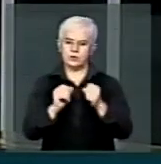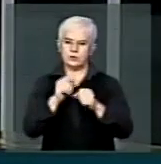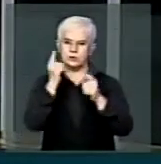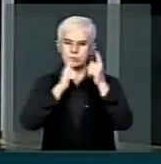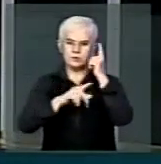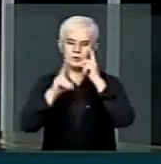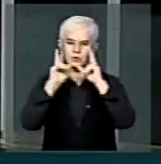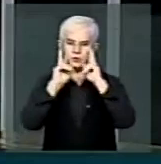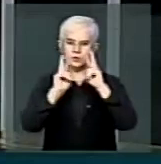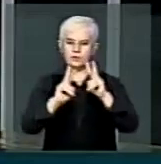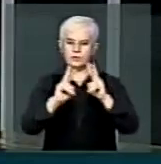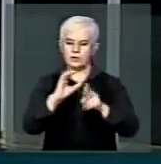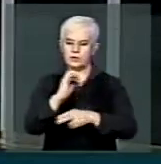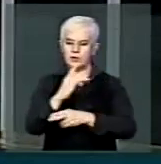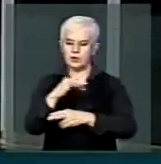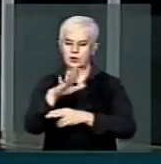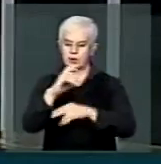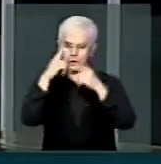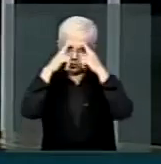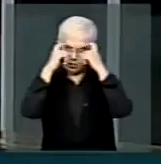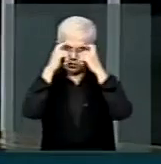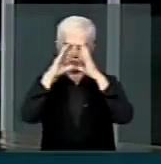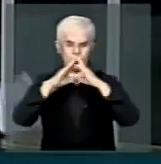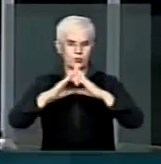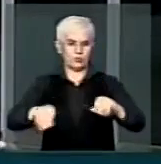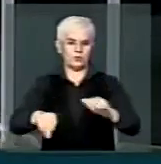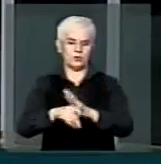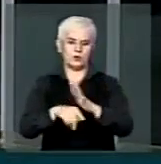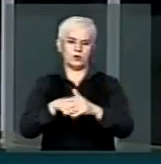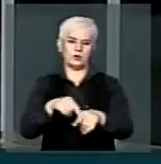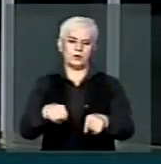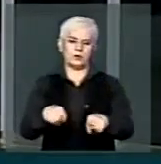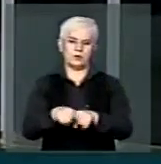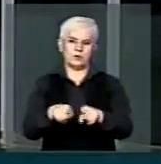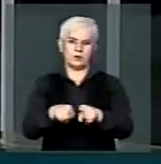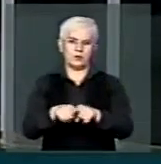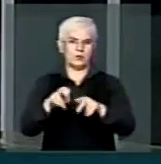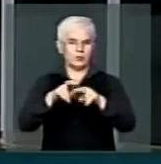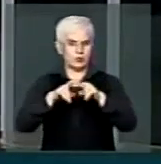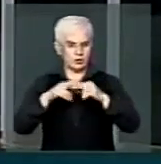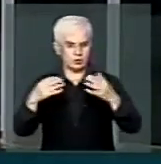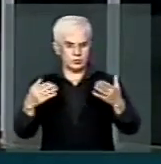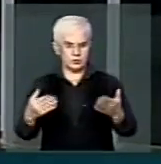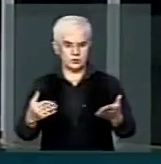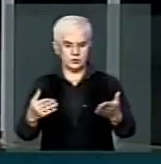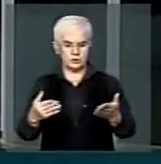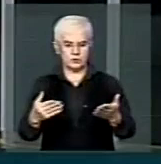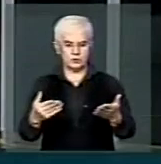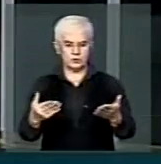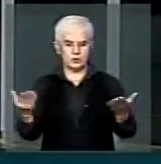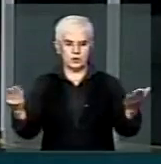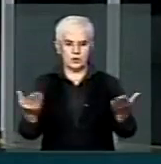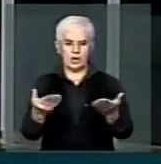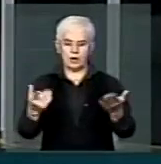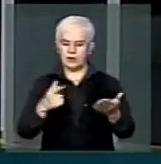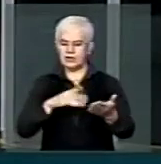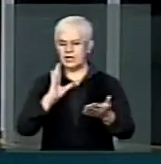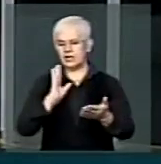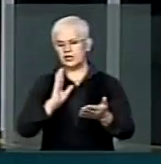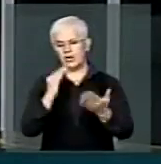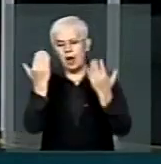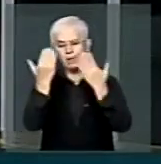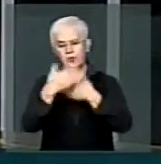vermos livre da criminalidade e da violência e da impunidade. Para isso, está mais do que